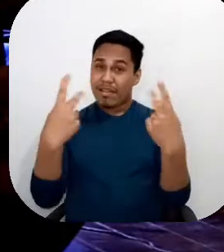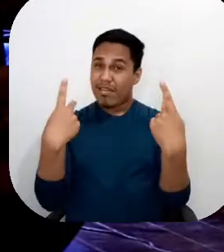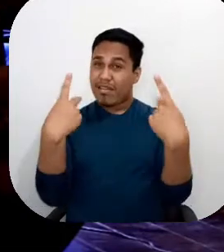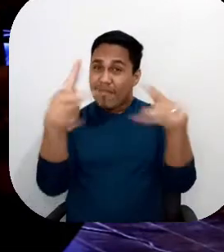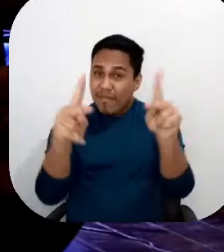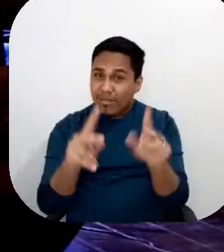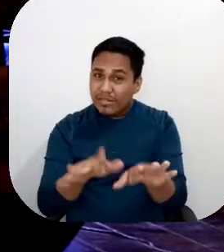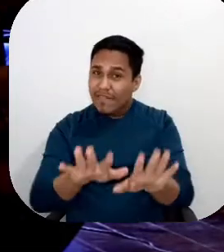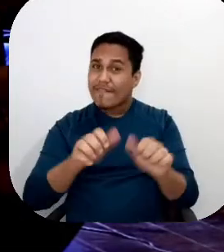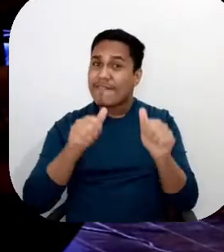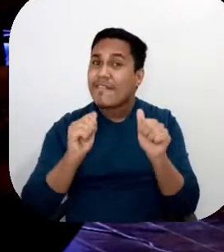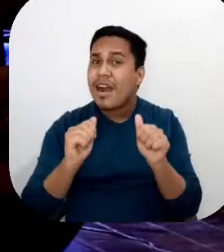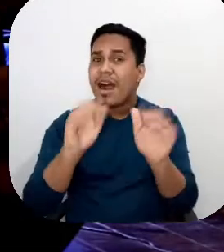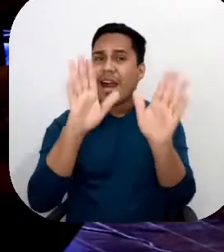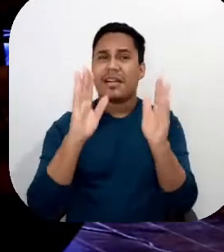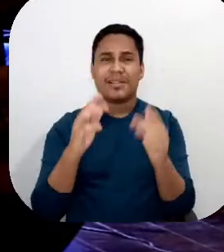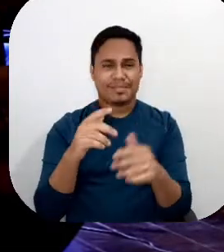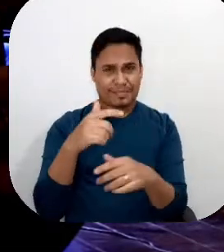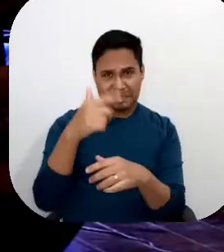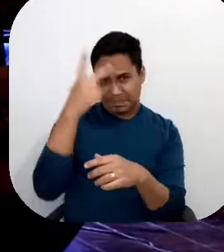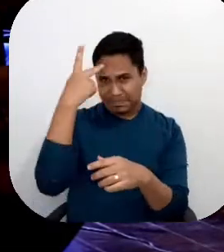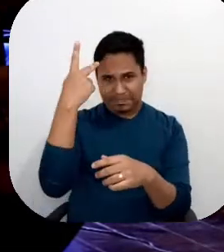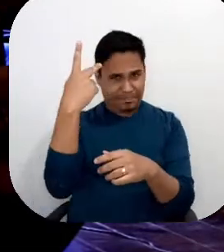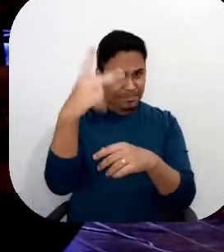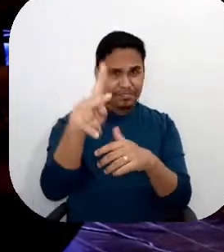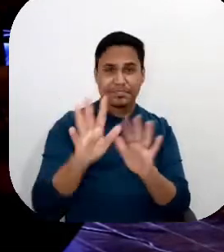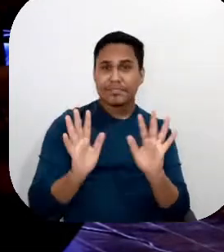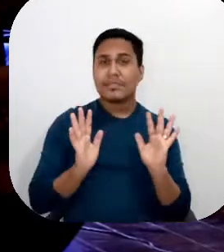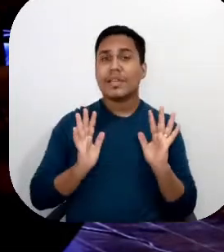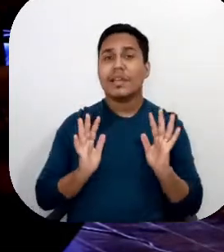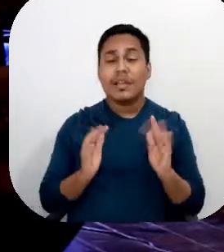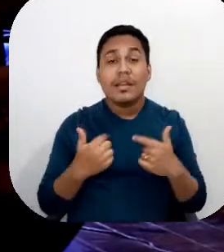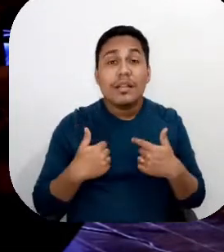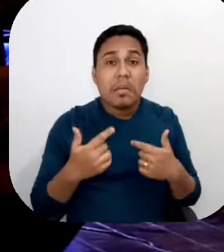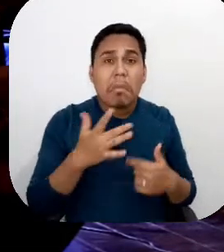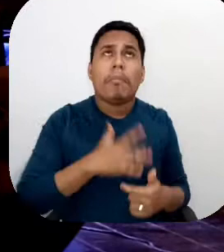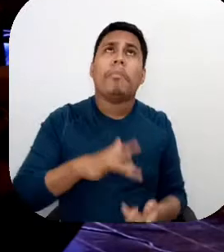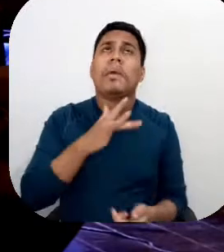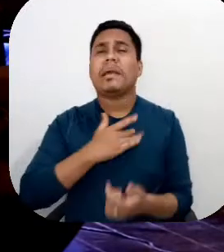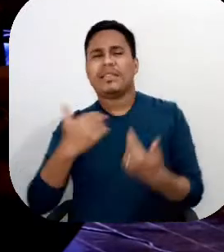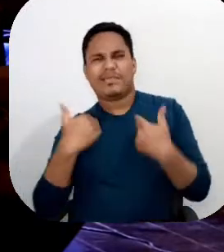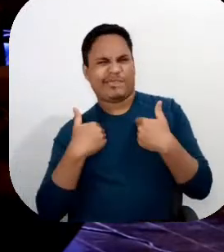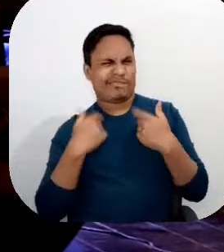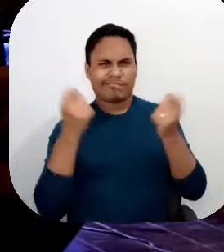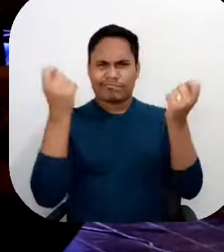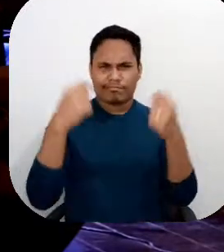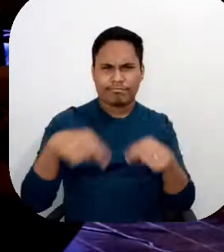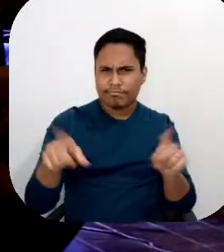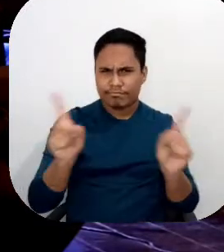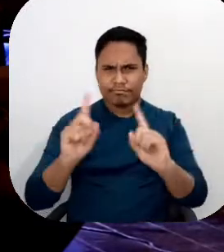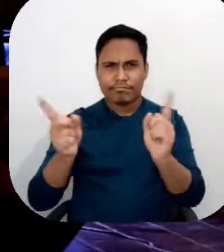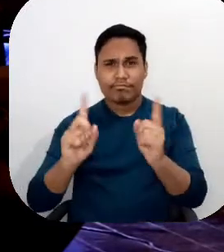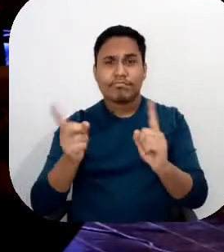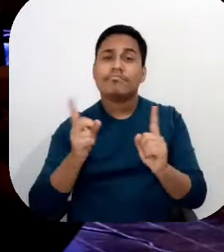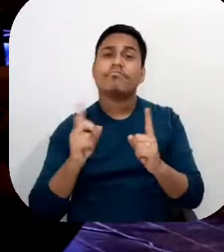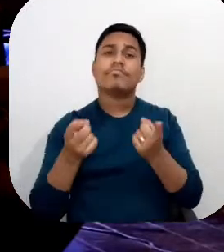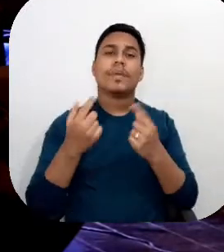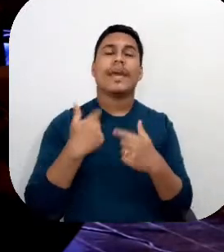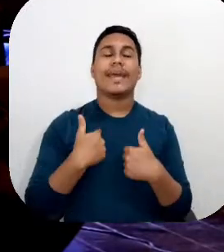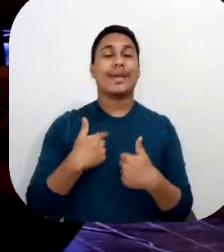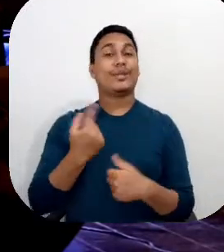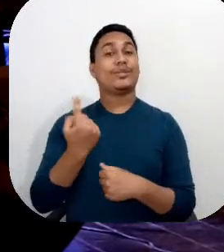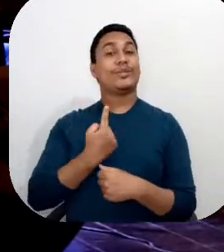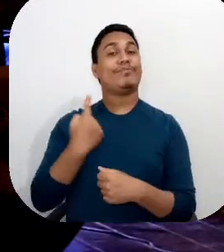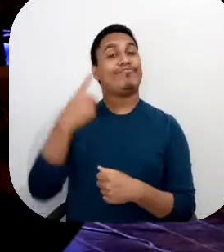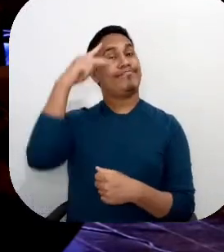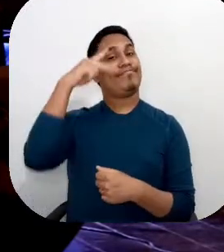você, eu não quero saber. Não tenha pena de mim, eu